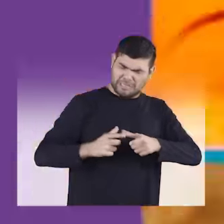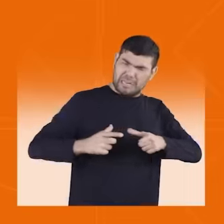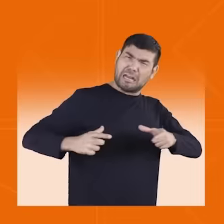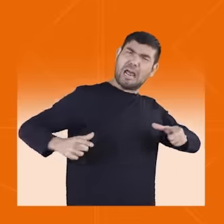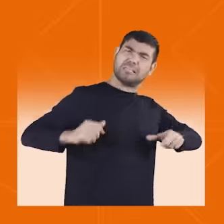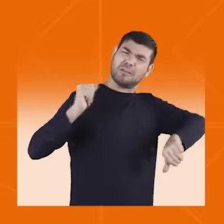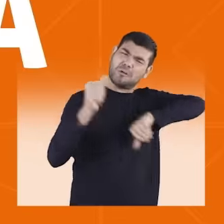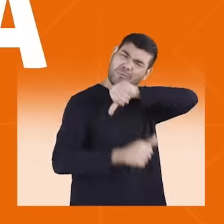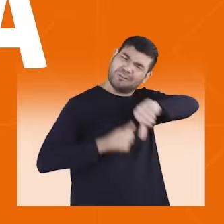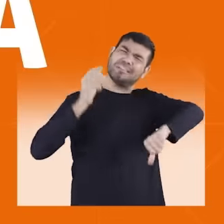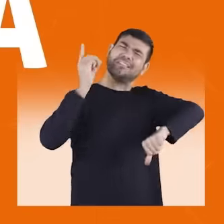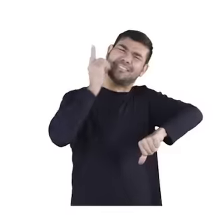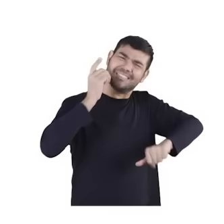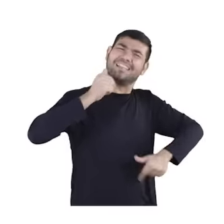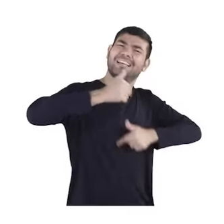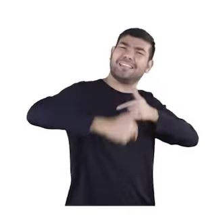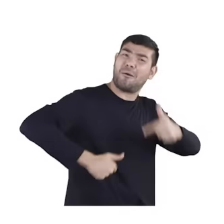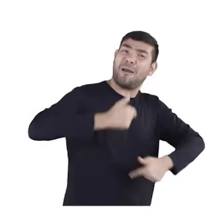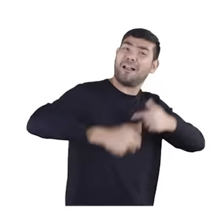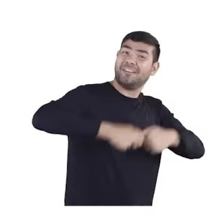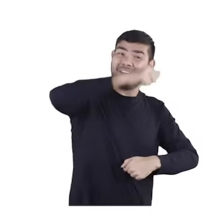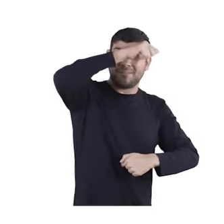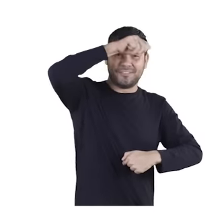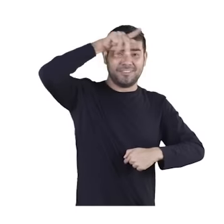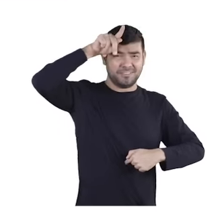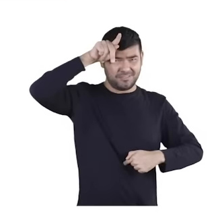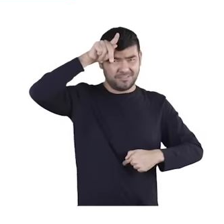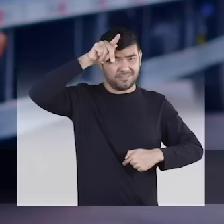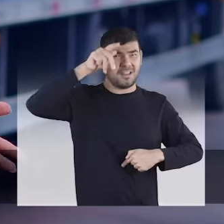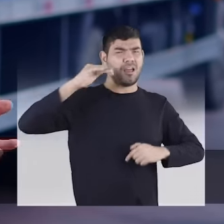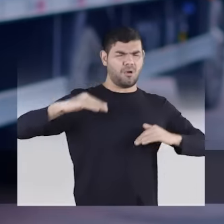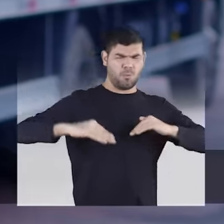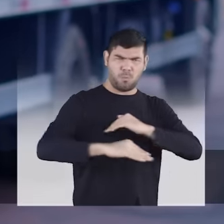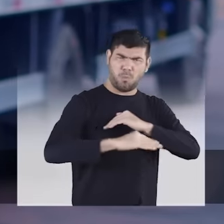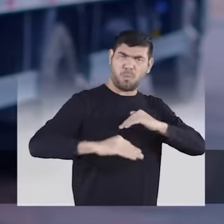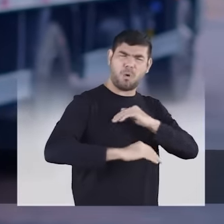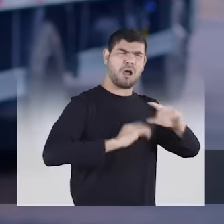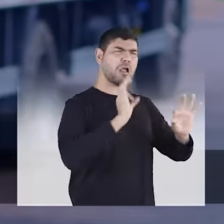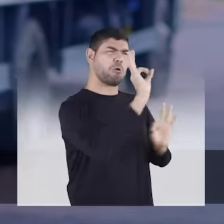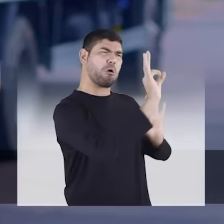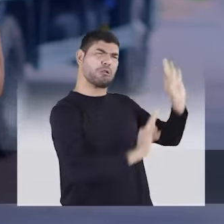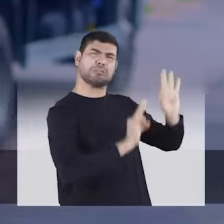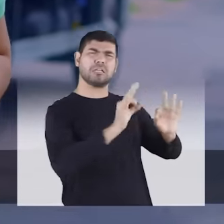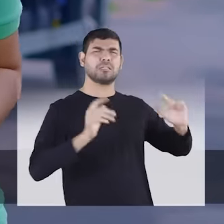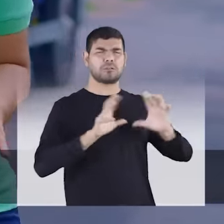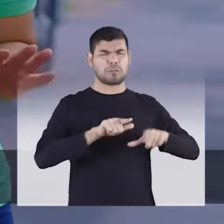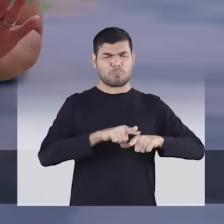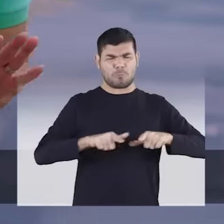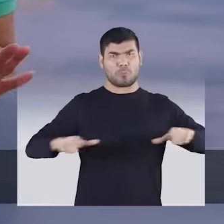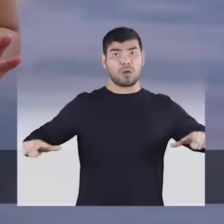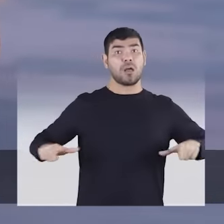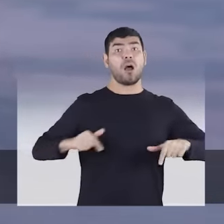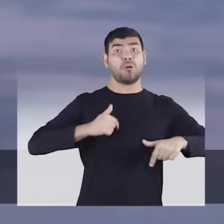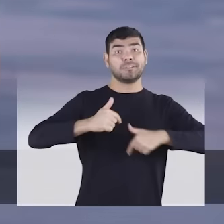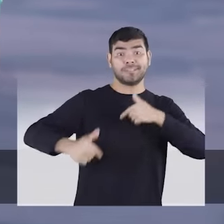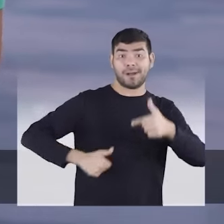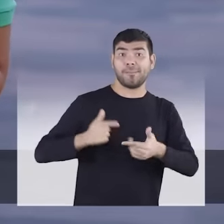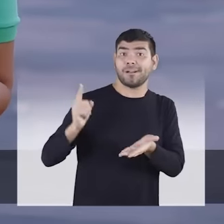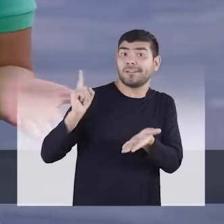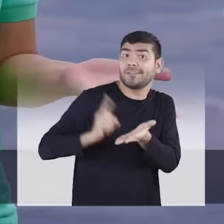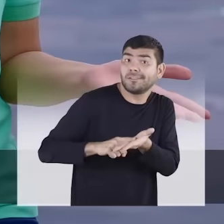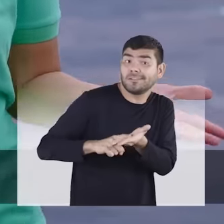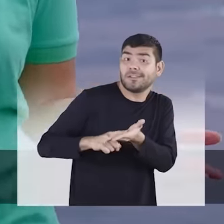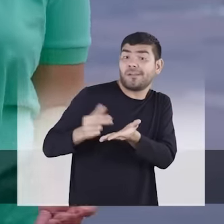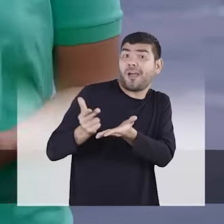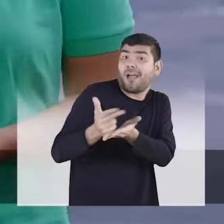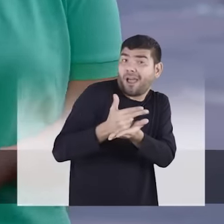caos que cresce e todo dia muda. É trabalho da prefeitura. Por uma cidade cada vez mais limpa e organizada, o serviço de coleta agendada